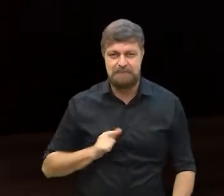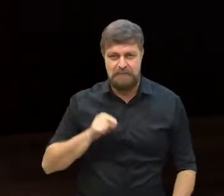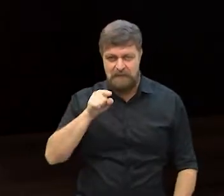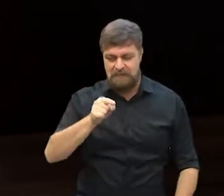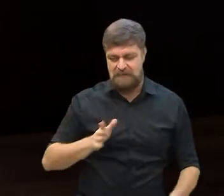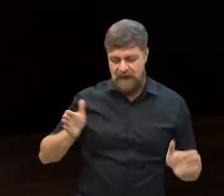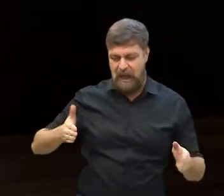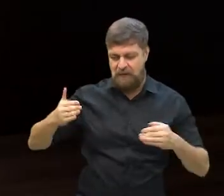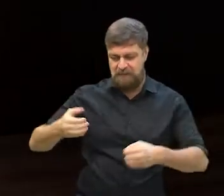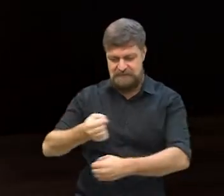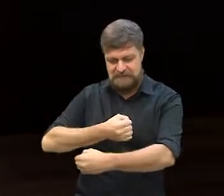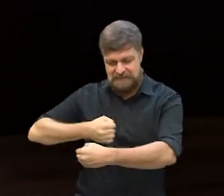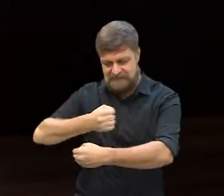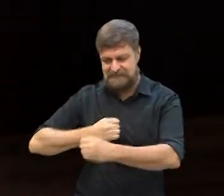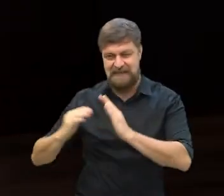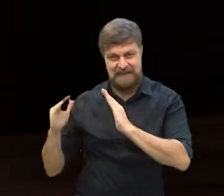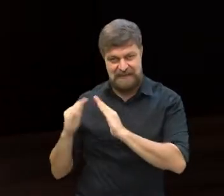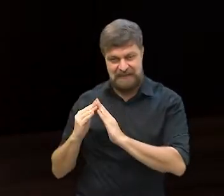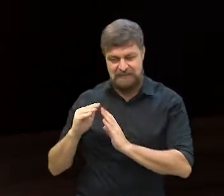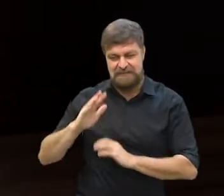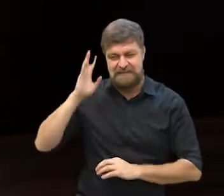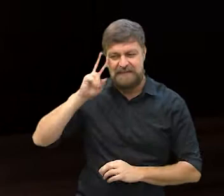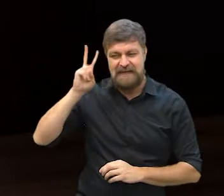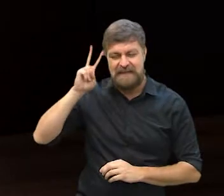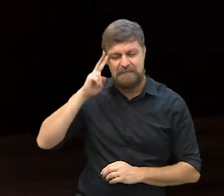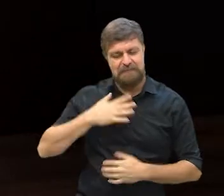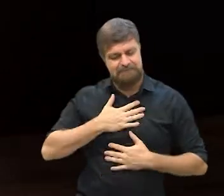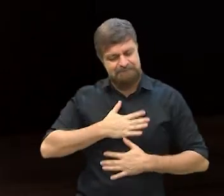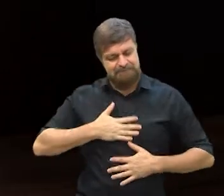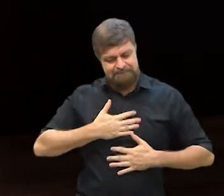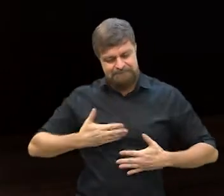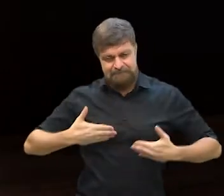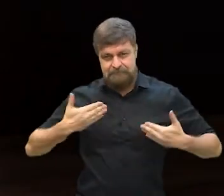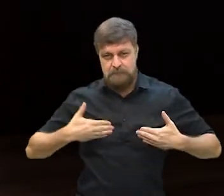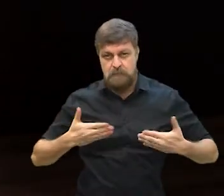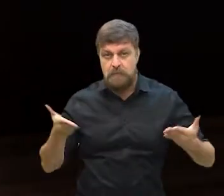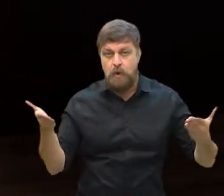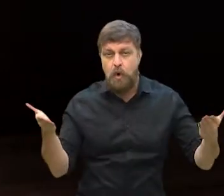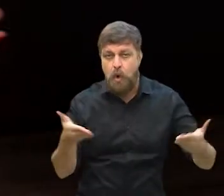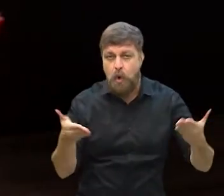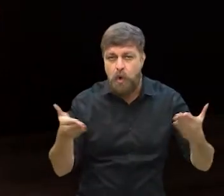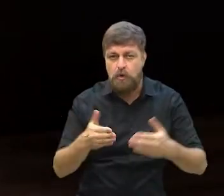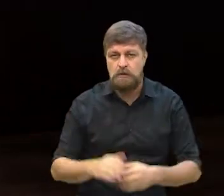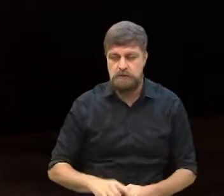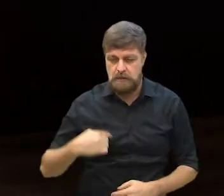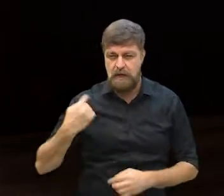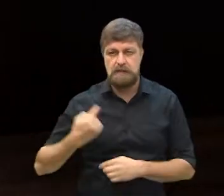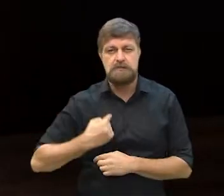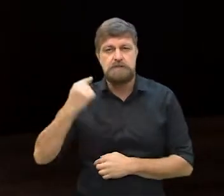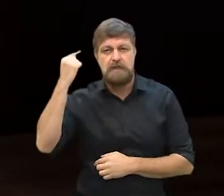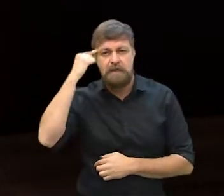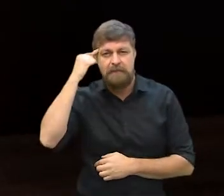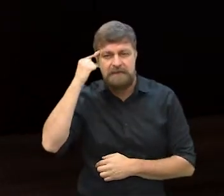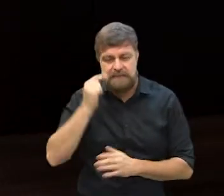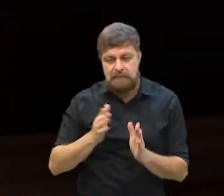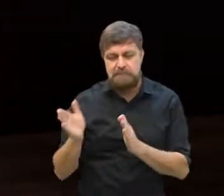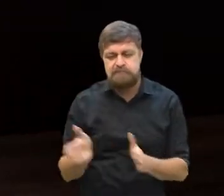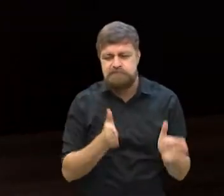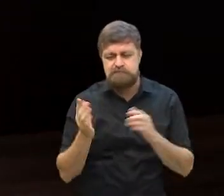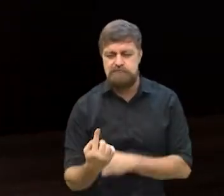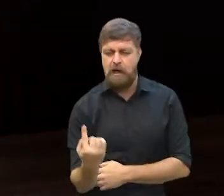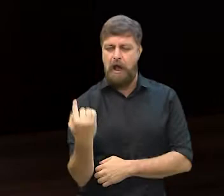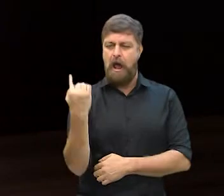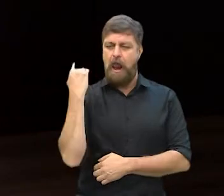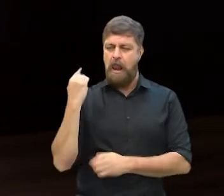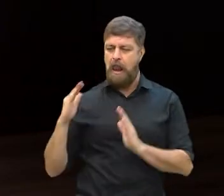dessa cozinha lá de casa e lembra de uma forma muito alegre, hoje, qual é, então, o que a gente pensar daquela produção